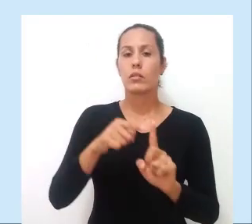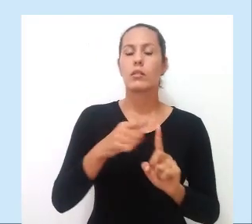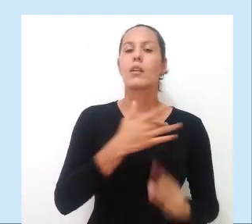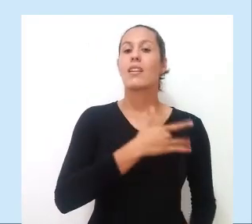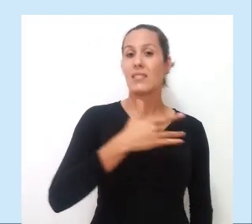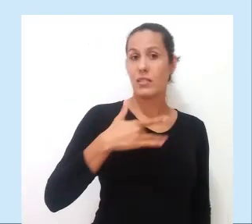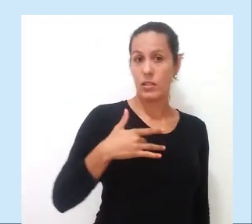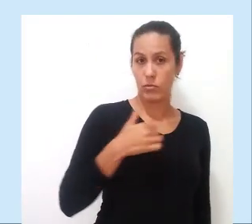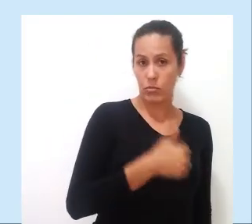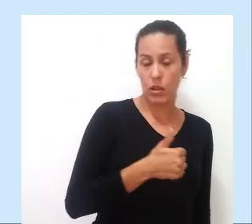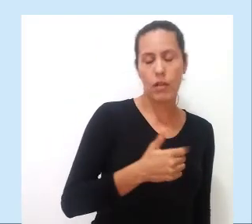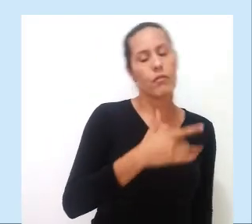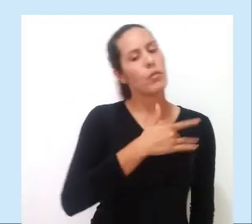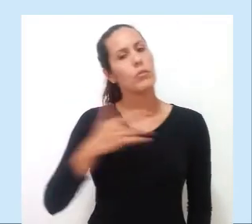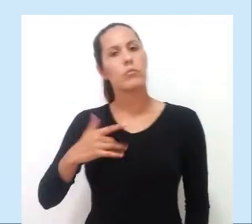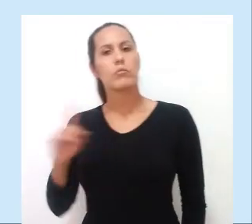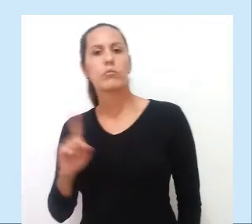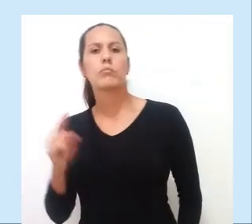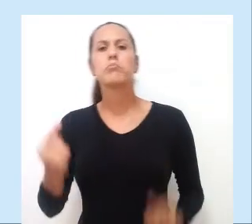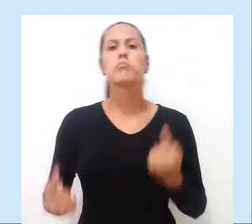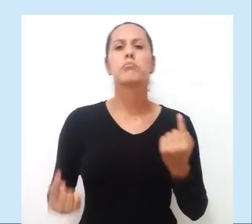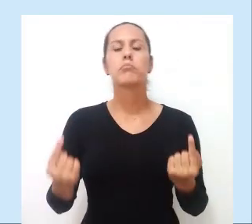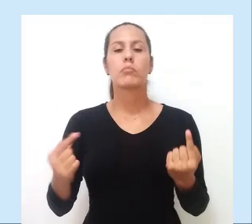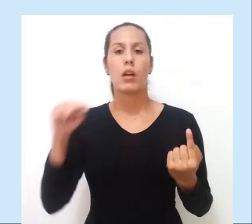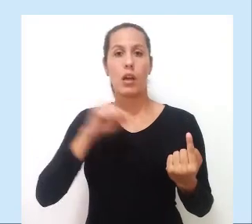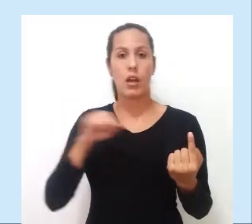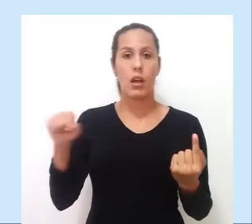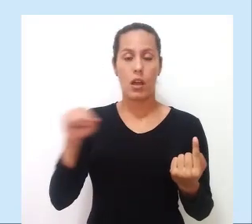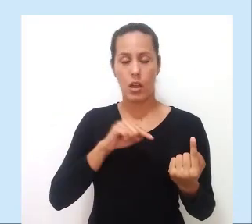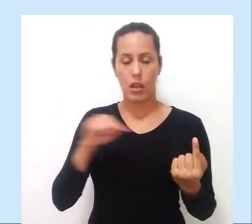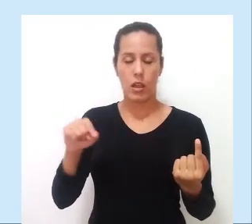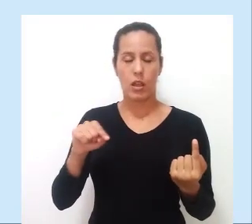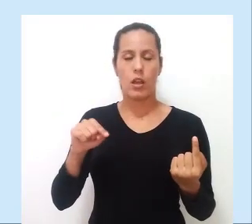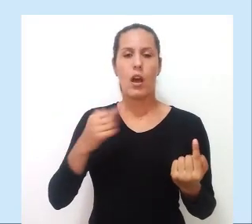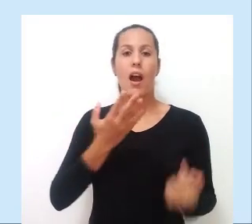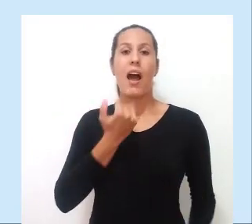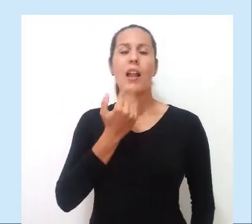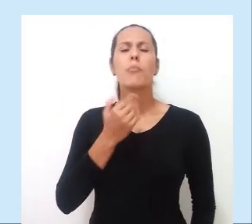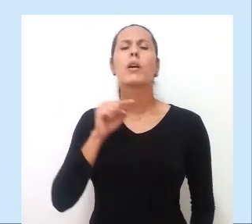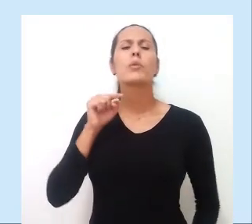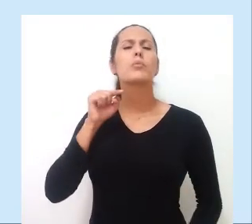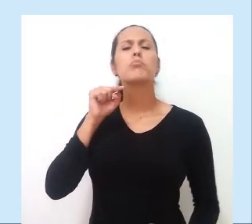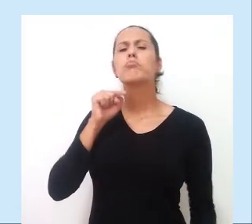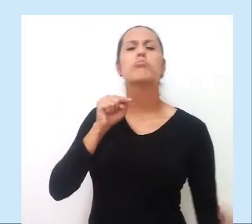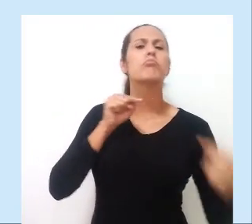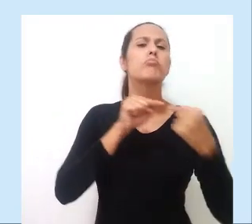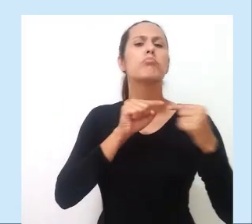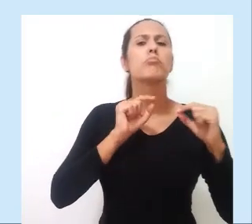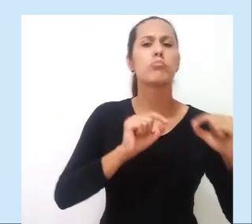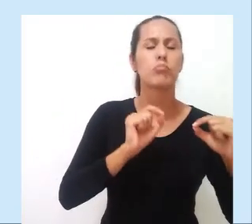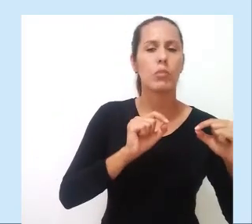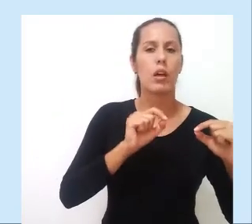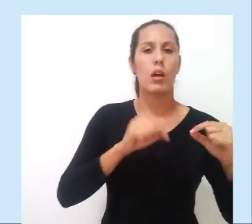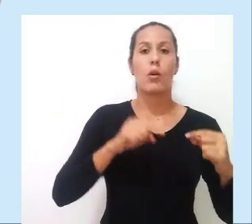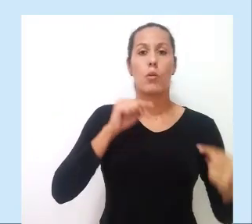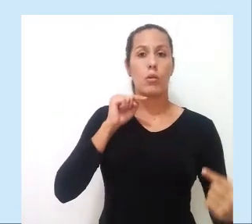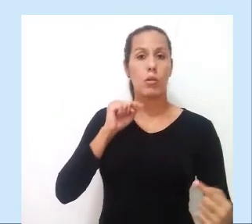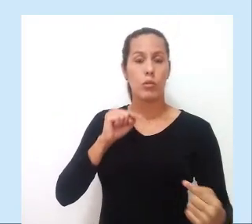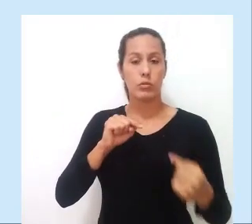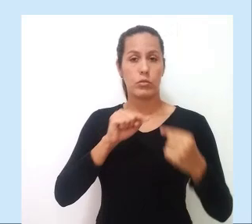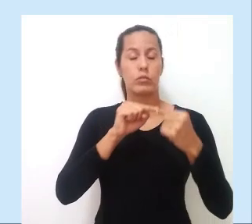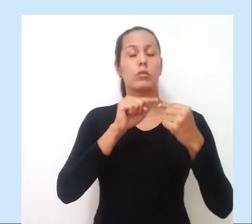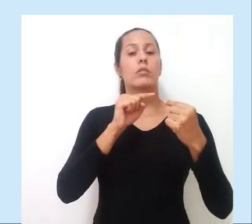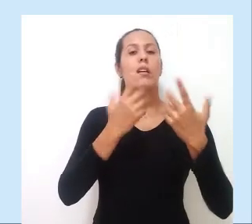ser considerados não saudáveis como saudáveis. Quais são aqueles alimentos saudáveis? São aqueles que têm uma